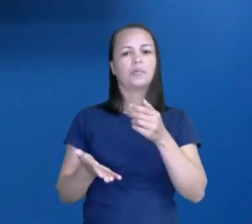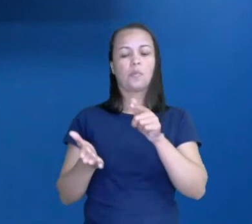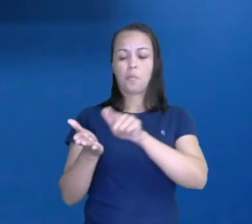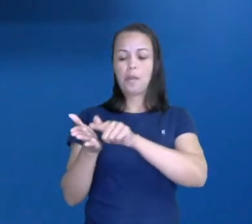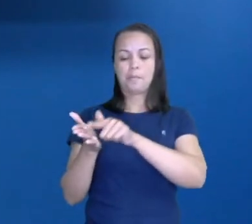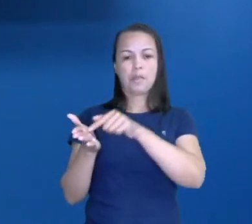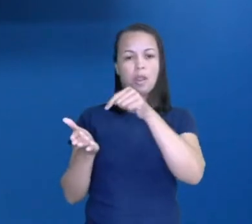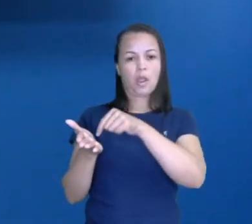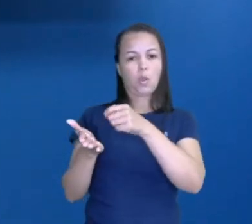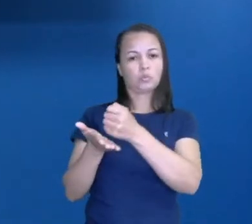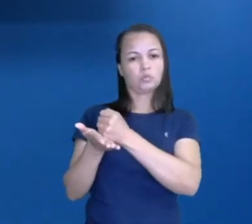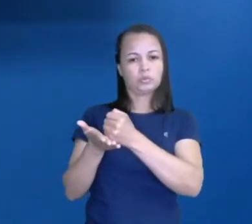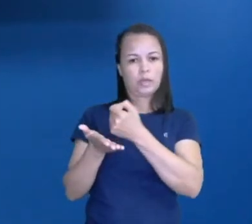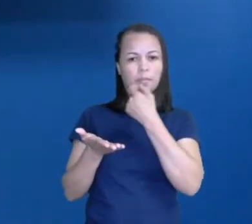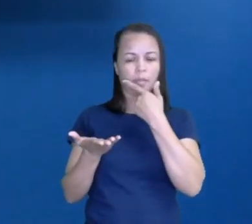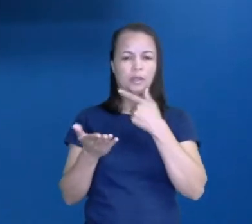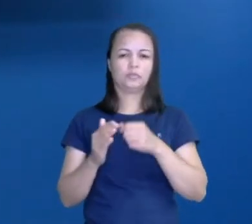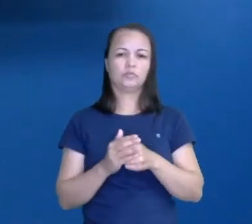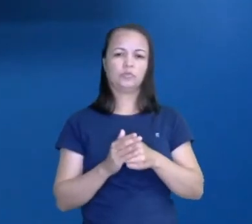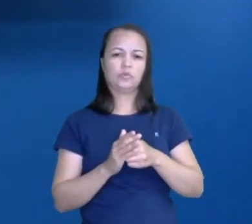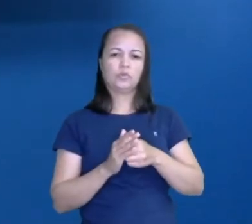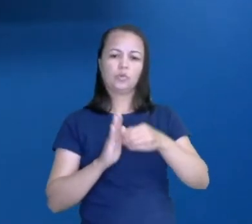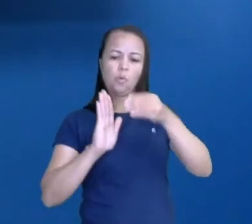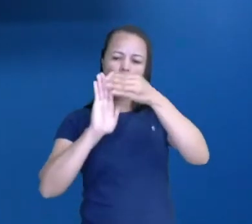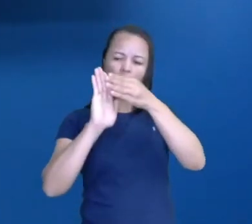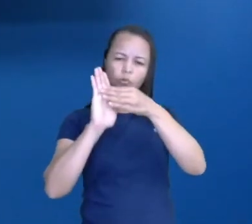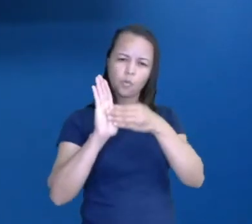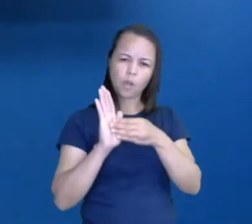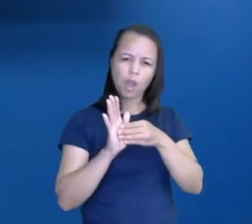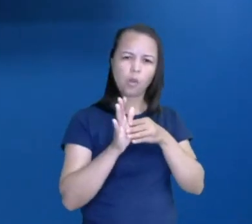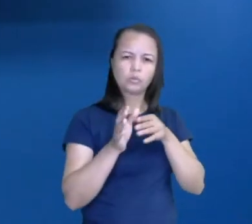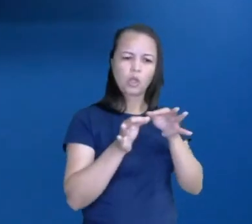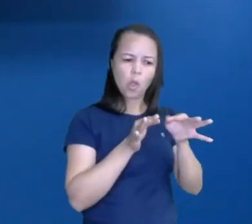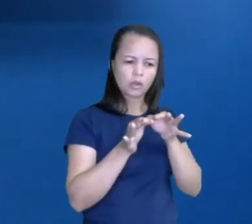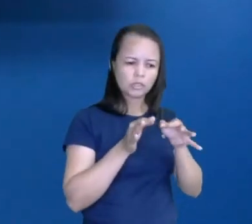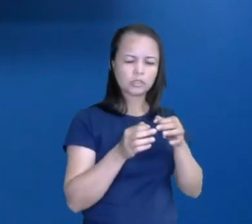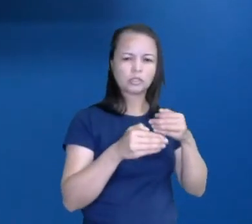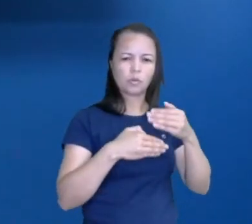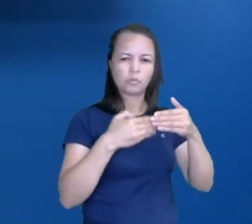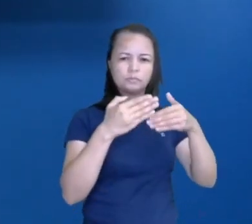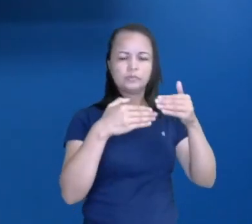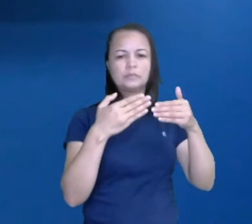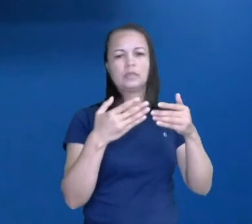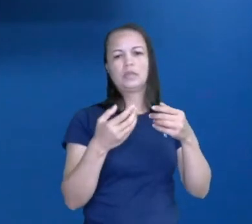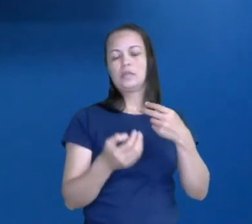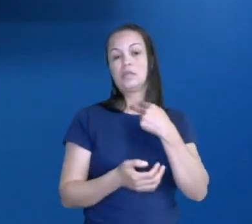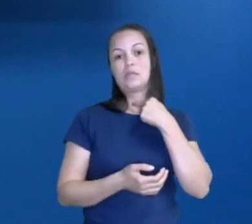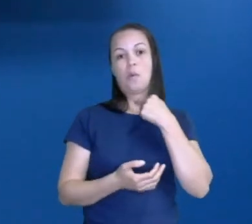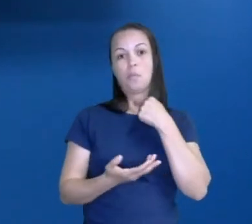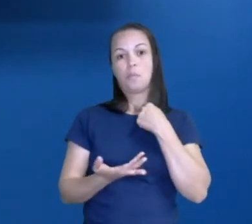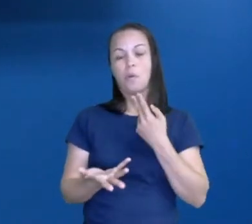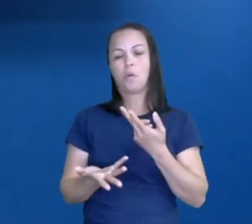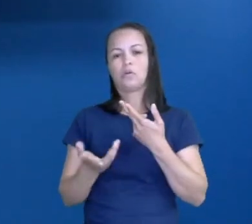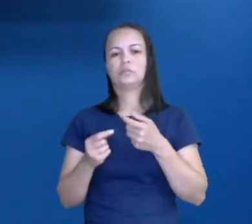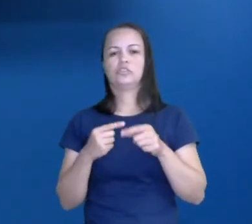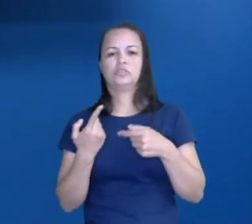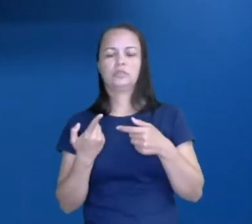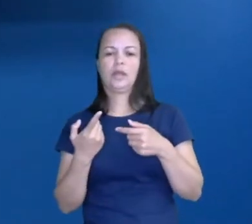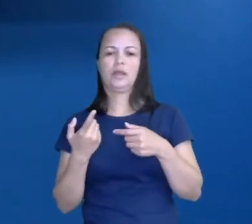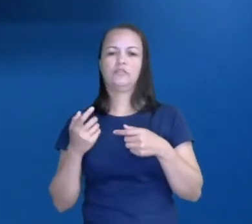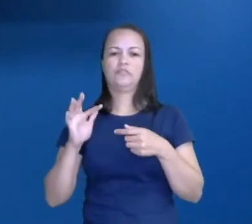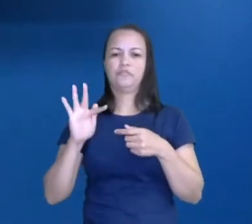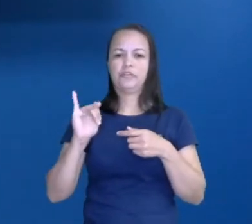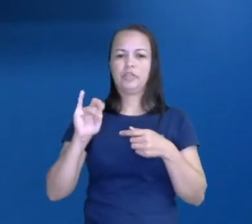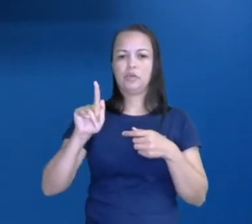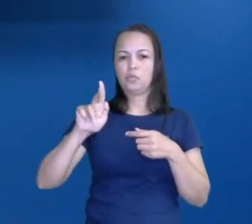um manual de instruções, ele não pode estar em sentido figurado, gente. Eles têm que estar em sentido